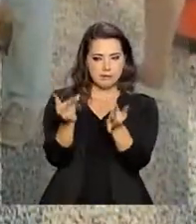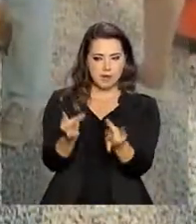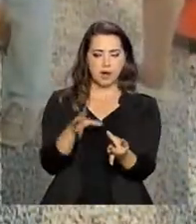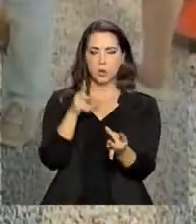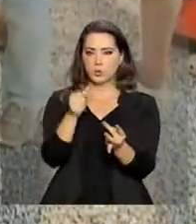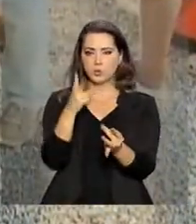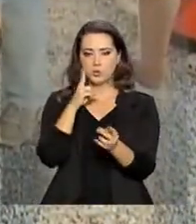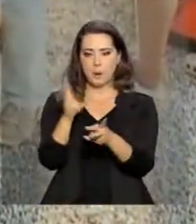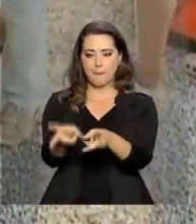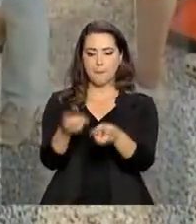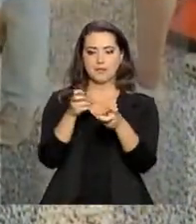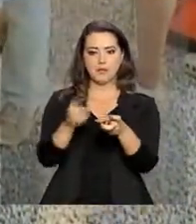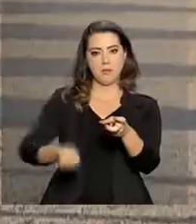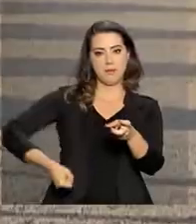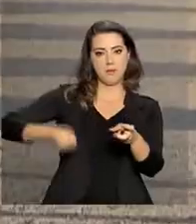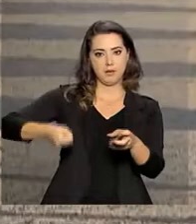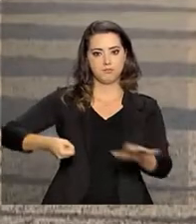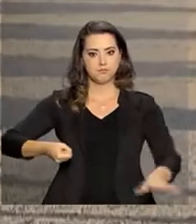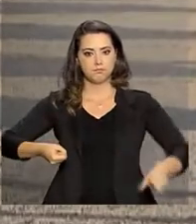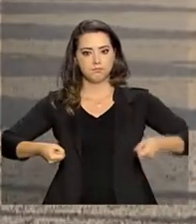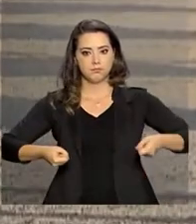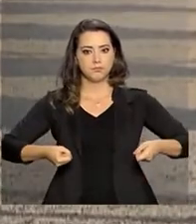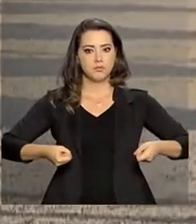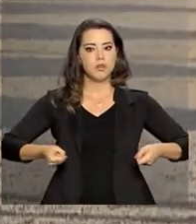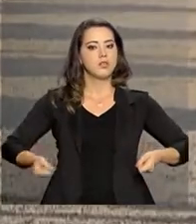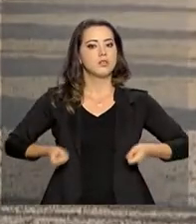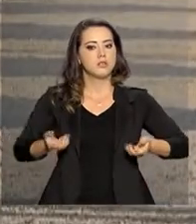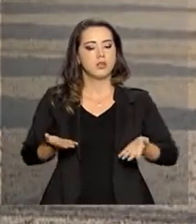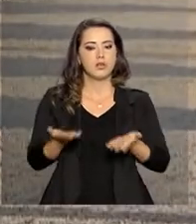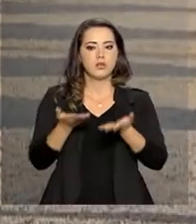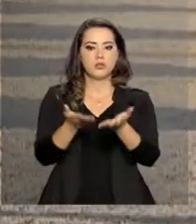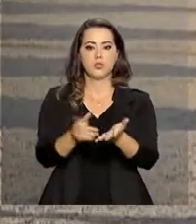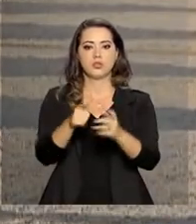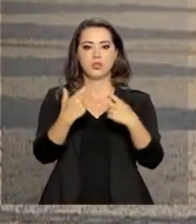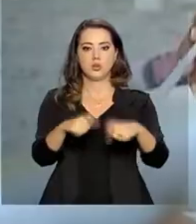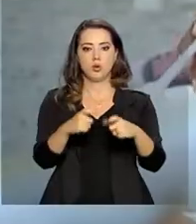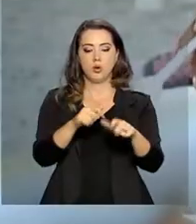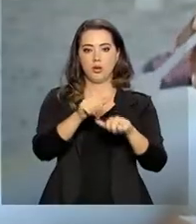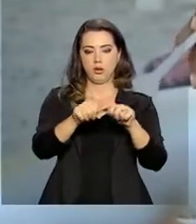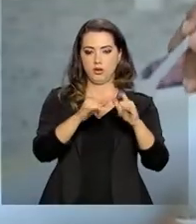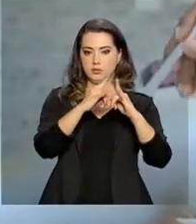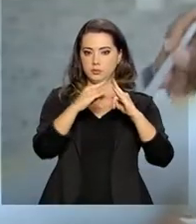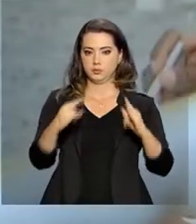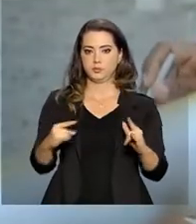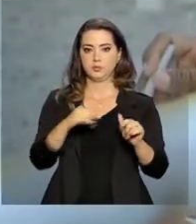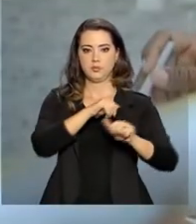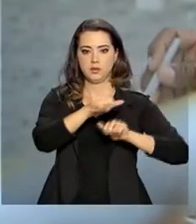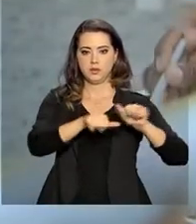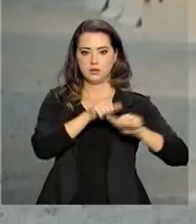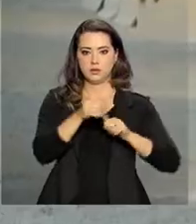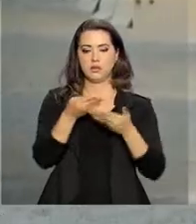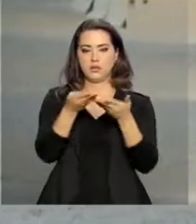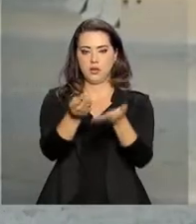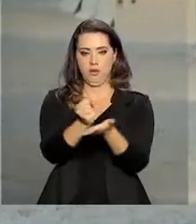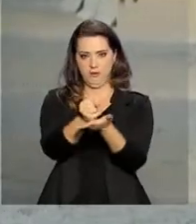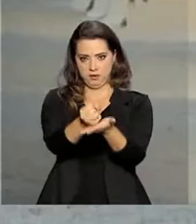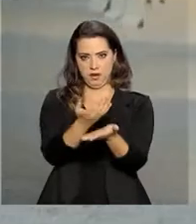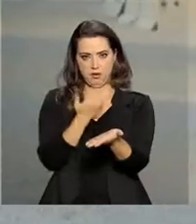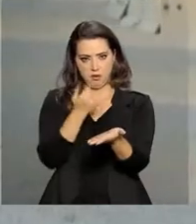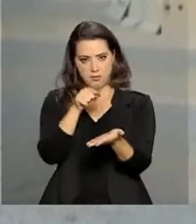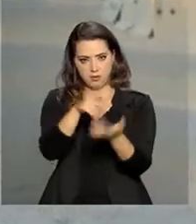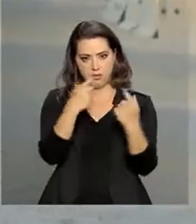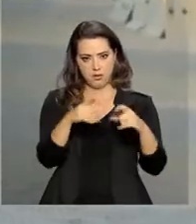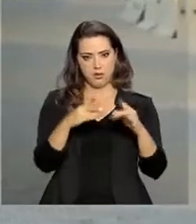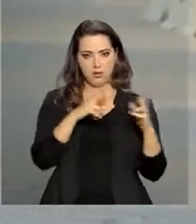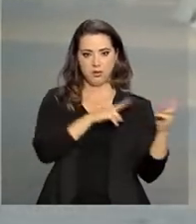detalhes e identificam as bagagens. Os venezuelanos ficam neste abrigo de trânsito. Aqui, eles recebem comida e um local para